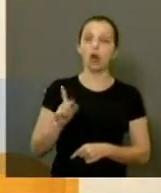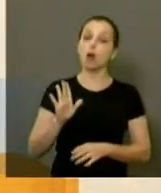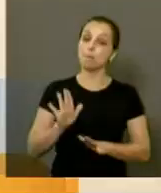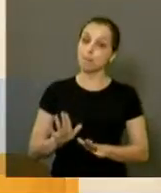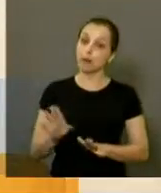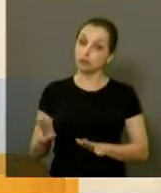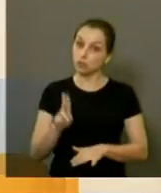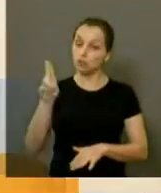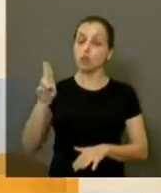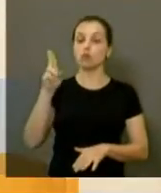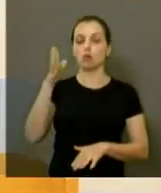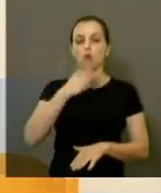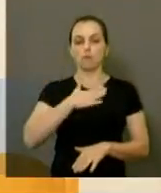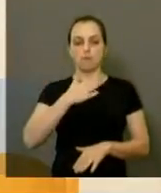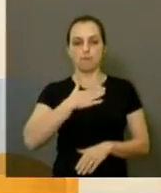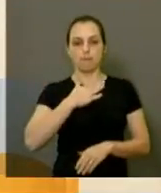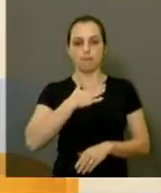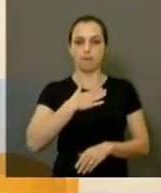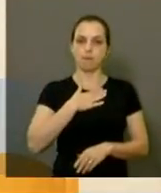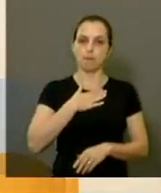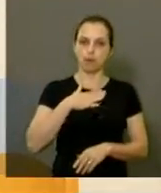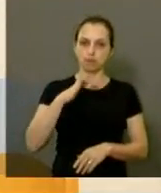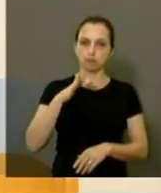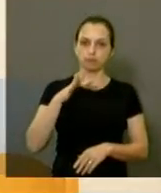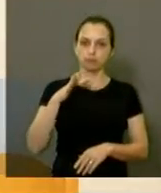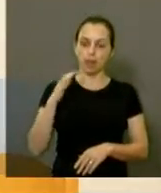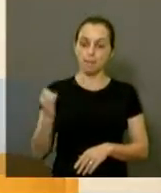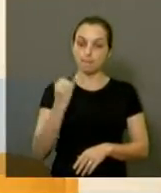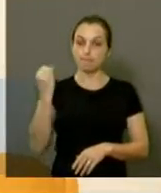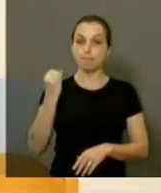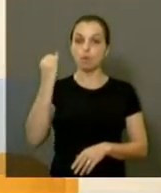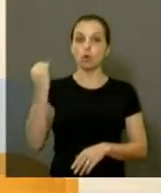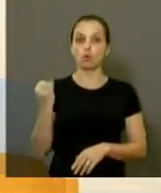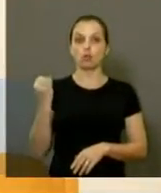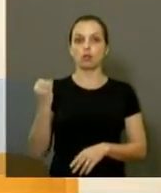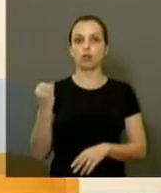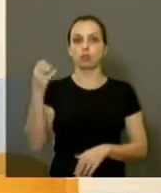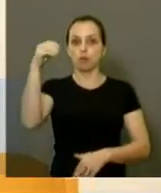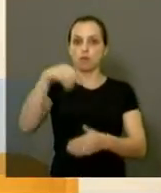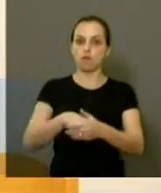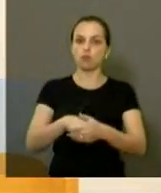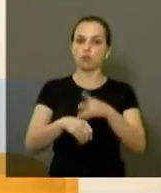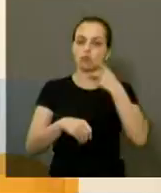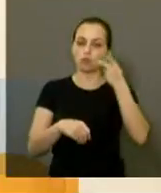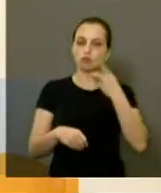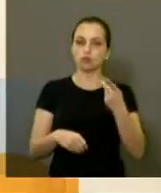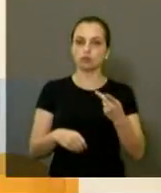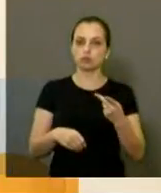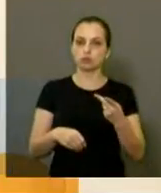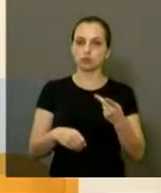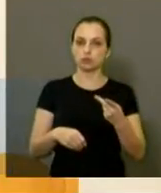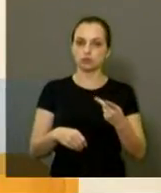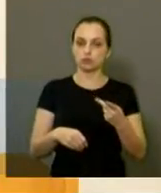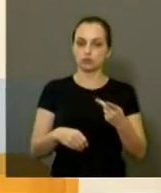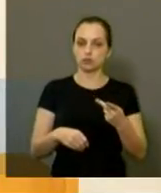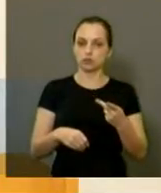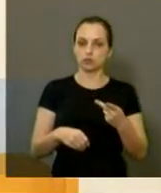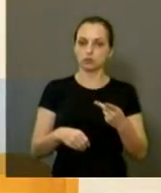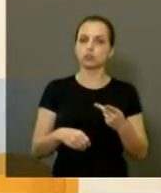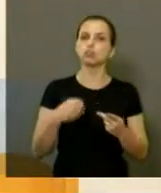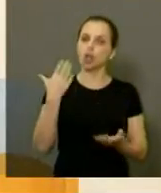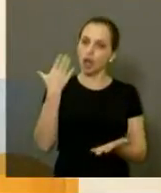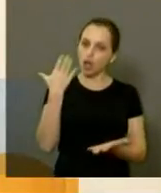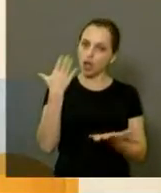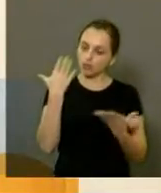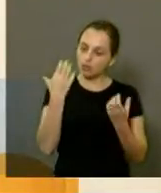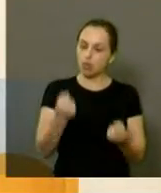que, para mim, deve ser princípio básico de quem se elegeu parlamentar. Ter coragem de assumir os